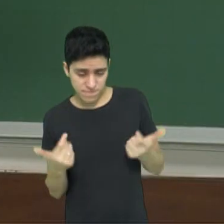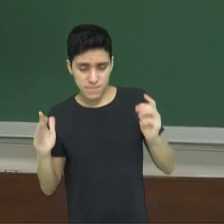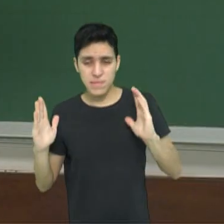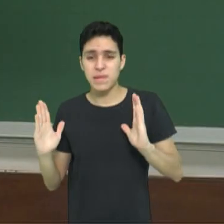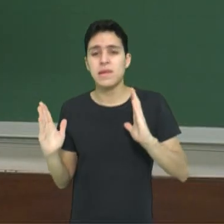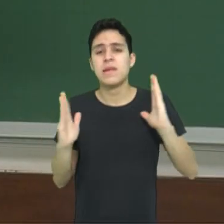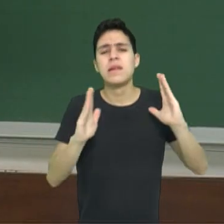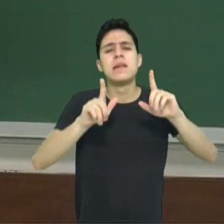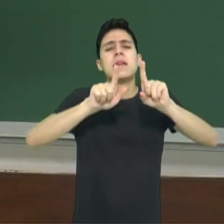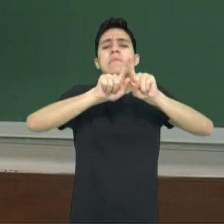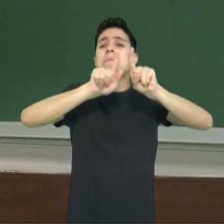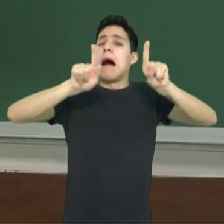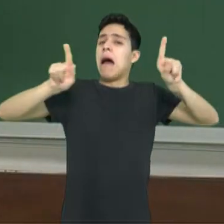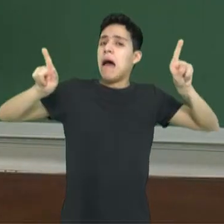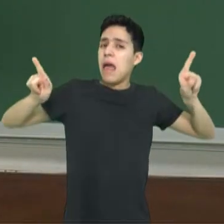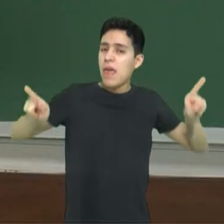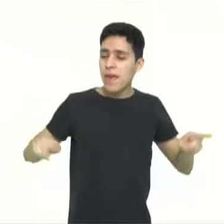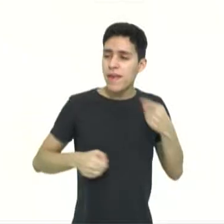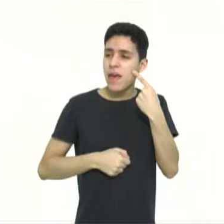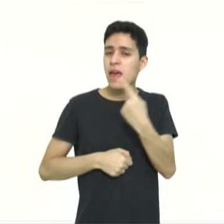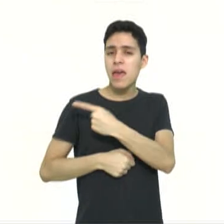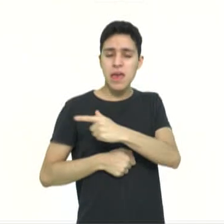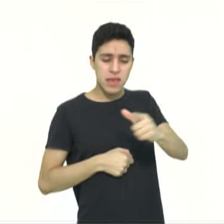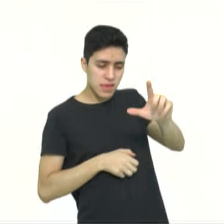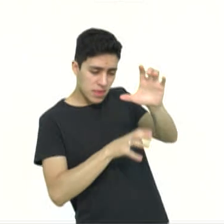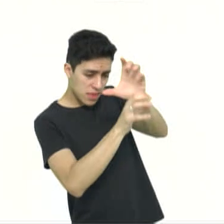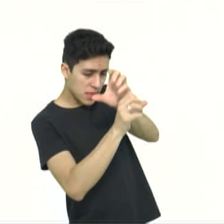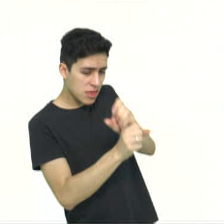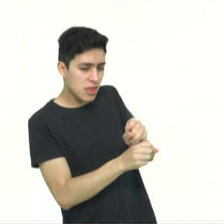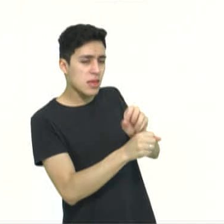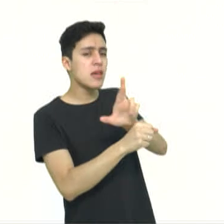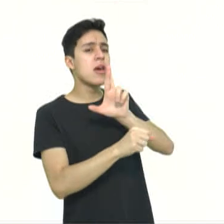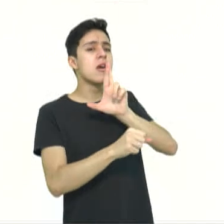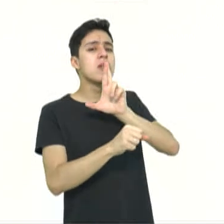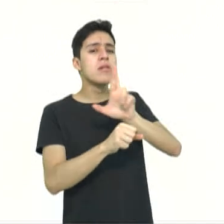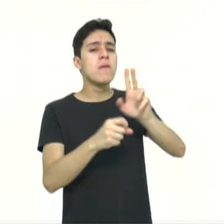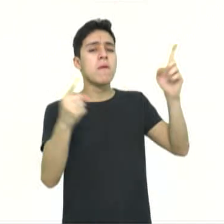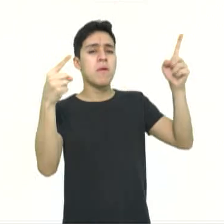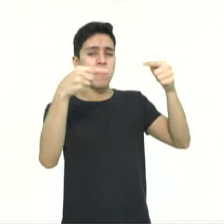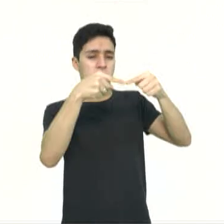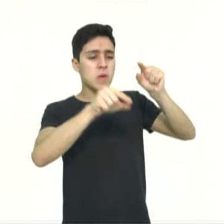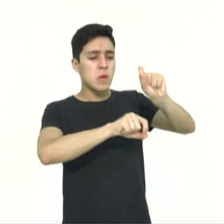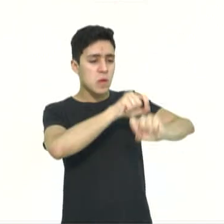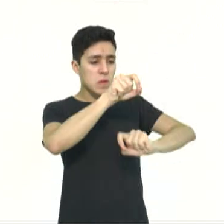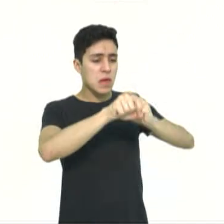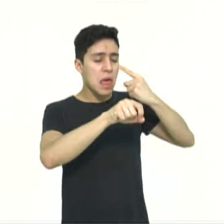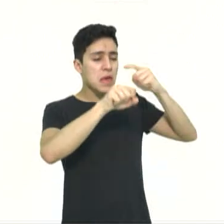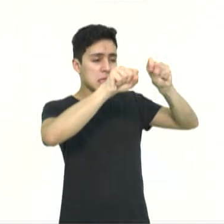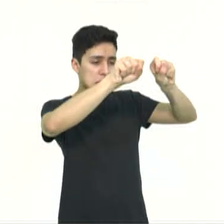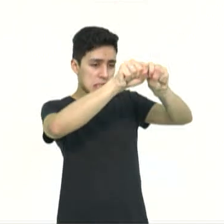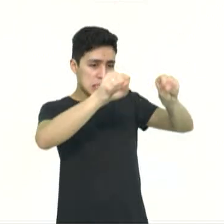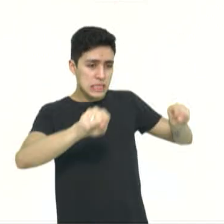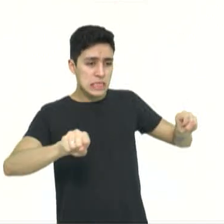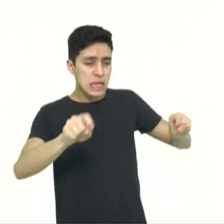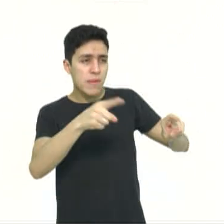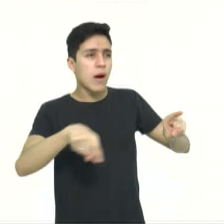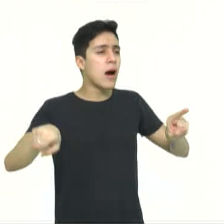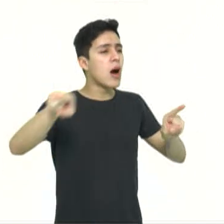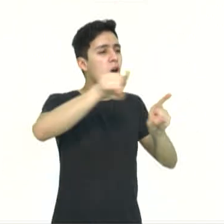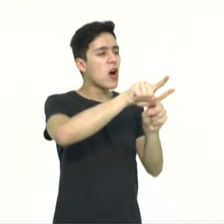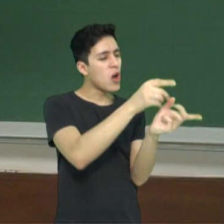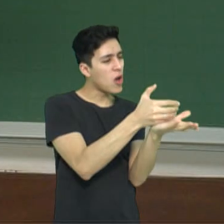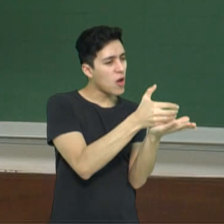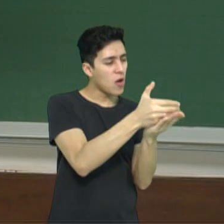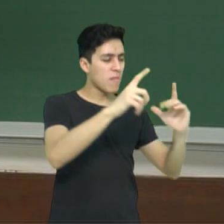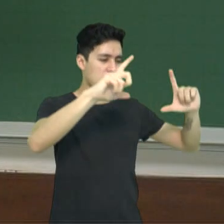você pode observar que essa solução, ela verifica o sistema original, a equação original.